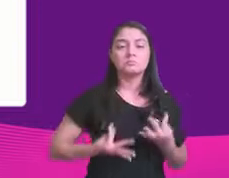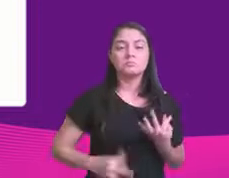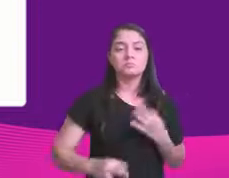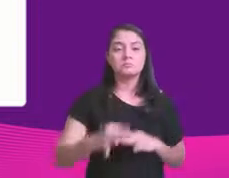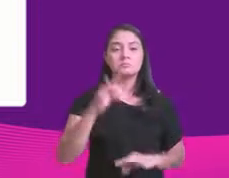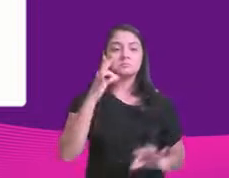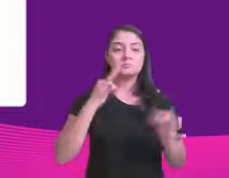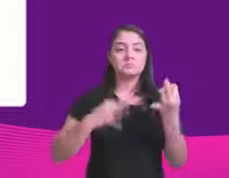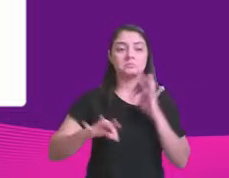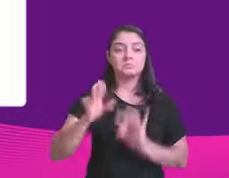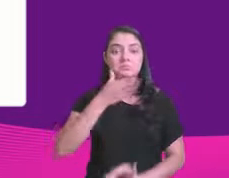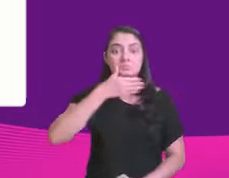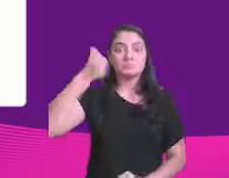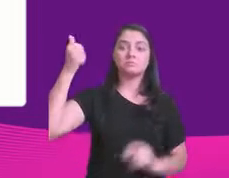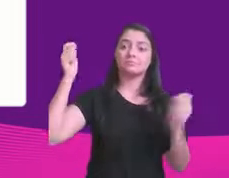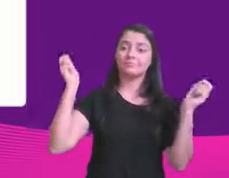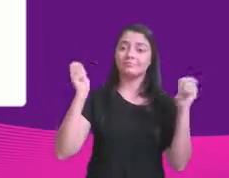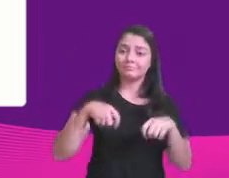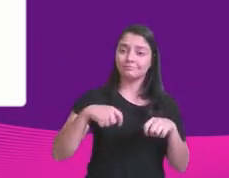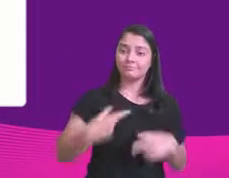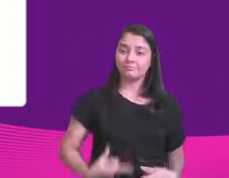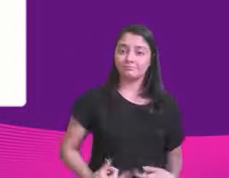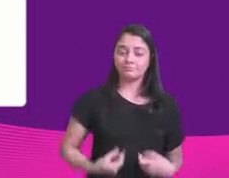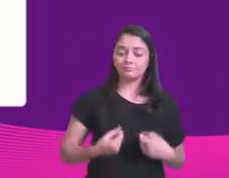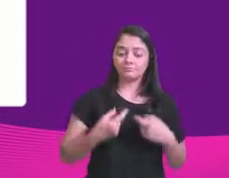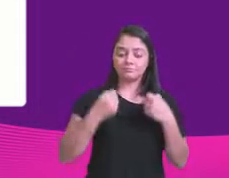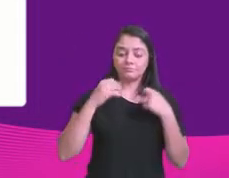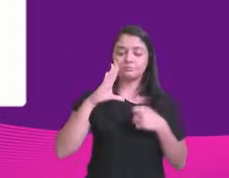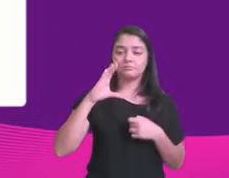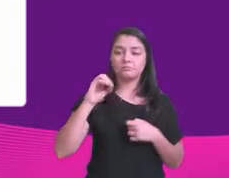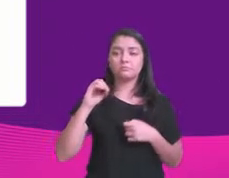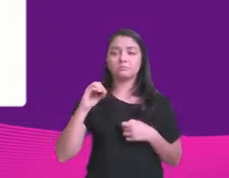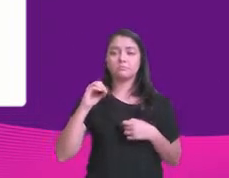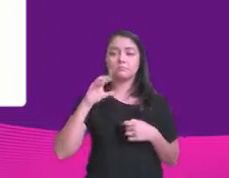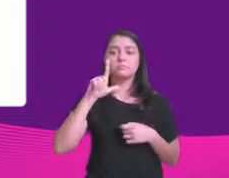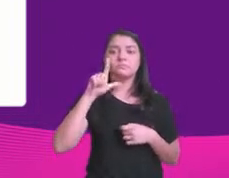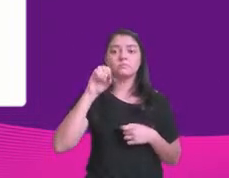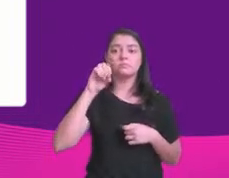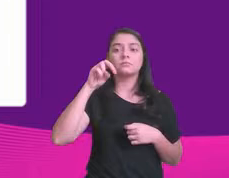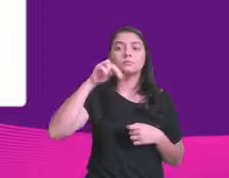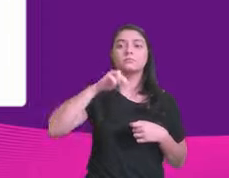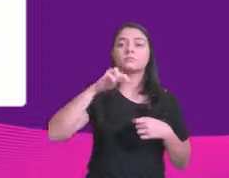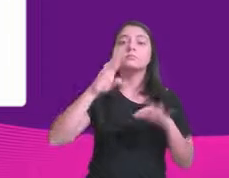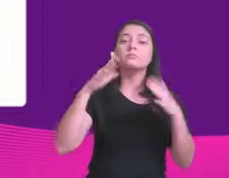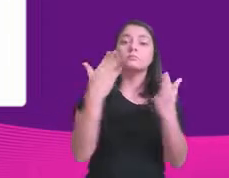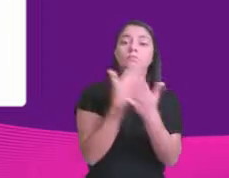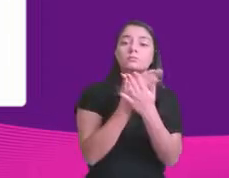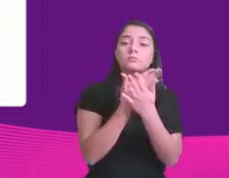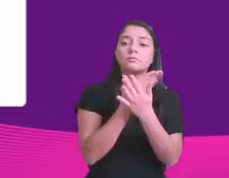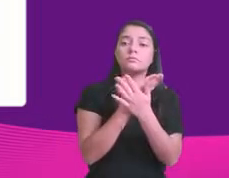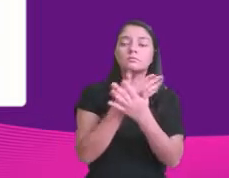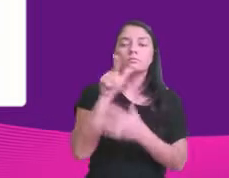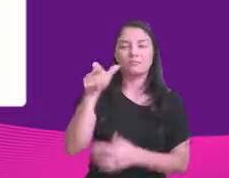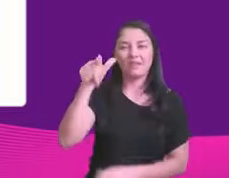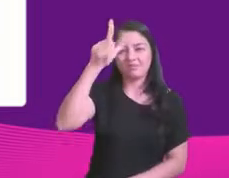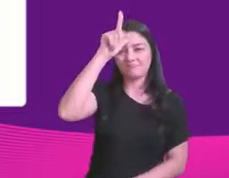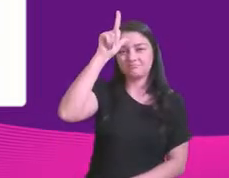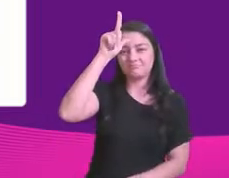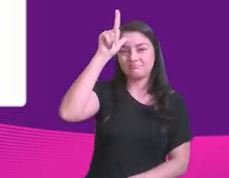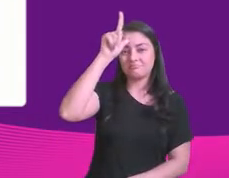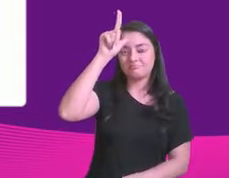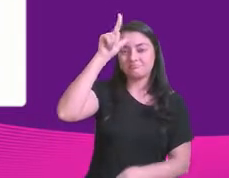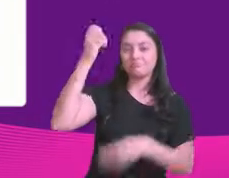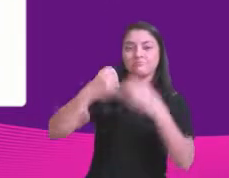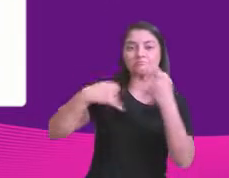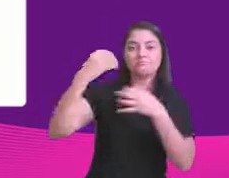pacientes que a gente pega de câncer de cólon com metástase peritoneal. Então, o Dutch Trial, o estudo alemão, mostrando a avaliação